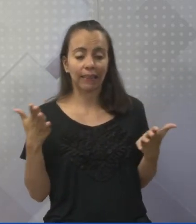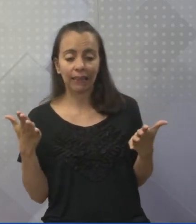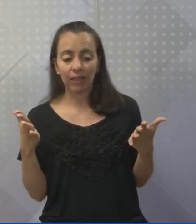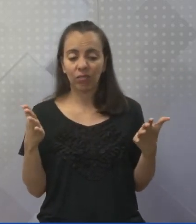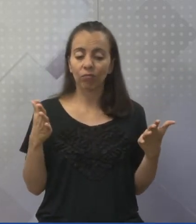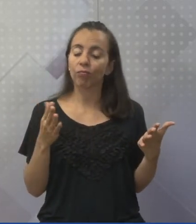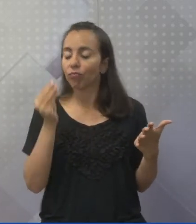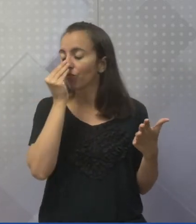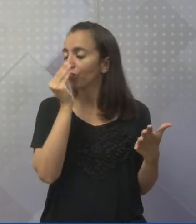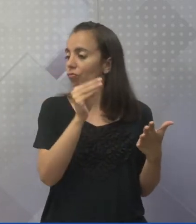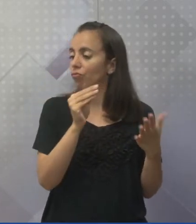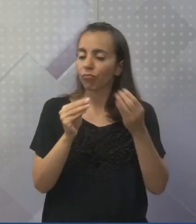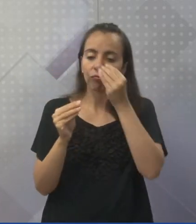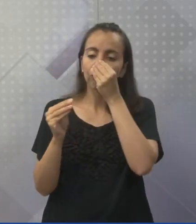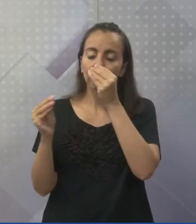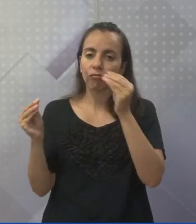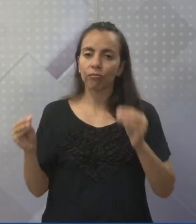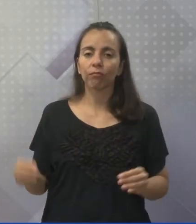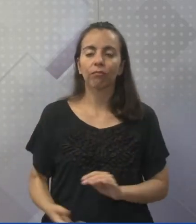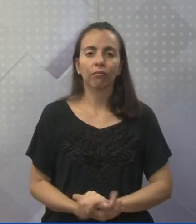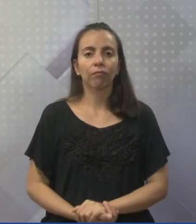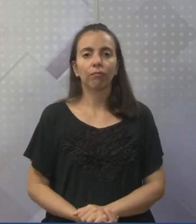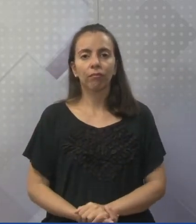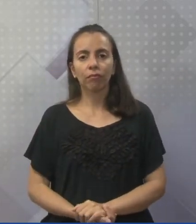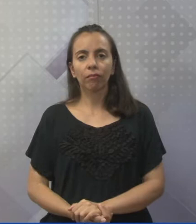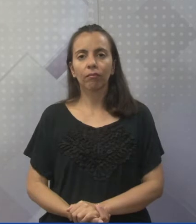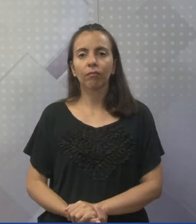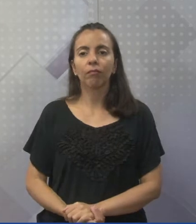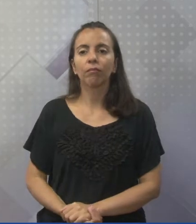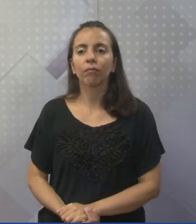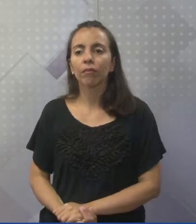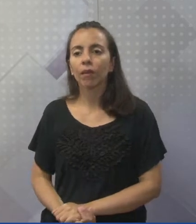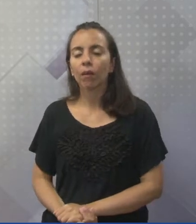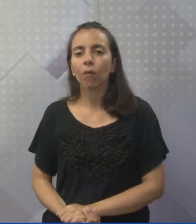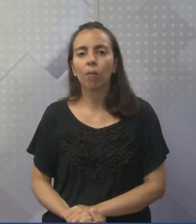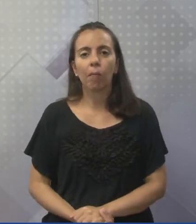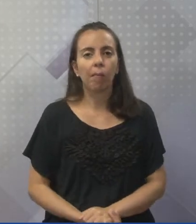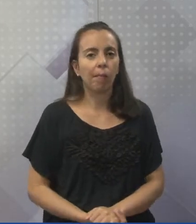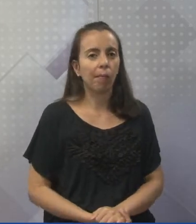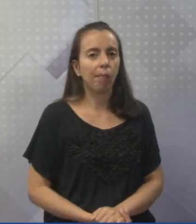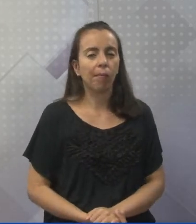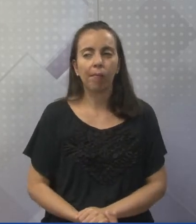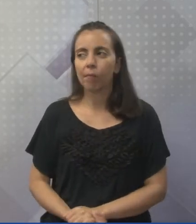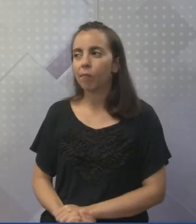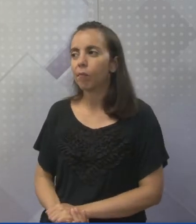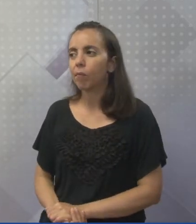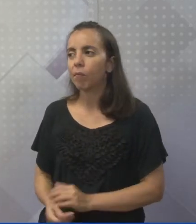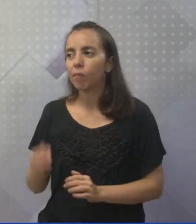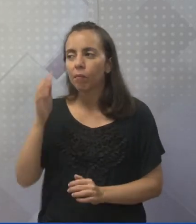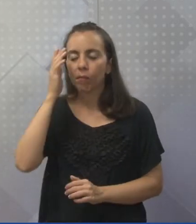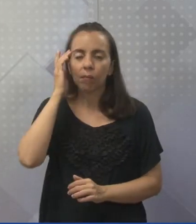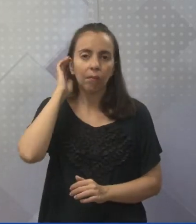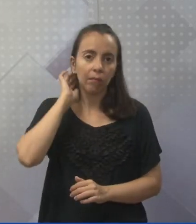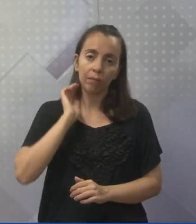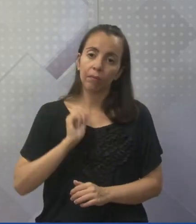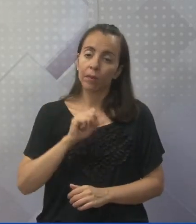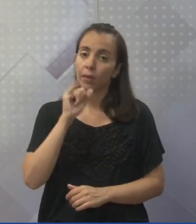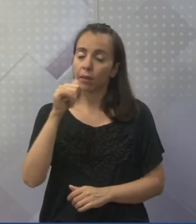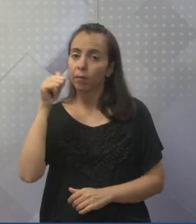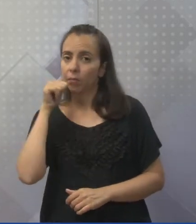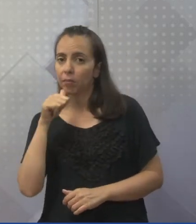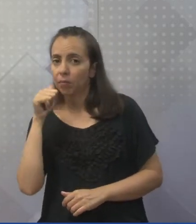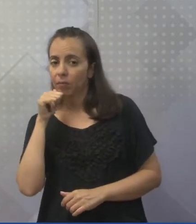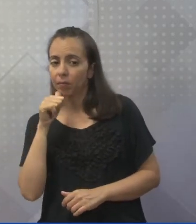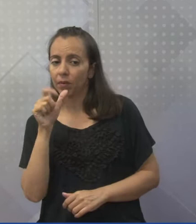um ao outro. Então, vamos lá. If she were cool, she would be with Mike. Se ela fosse legal,